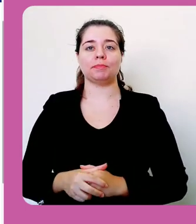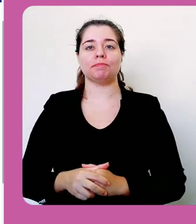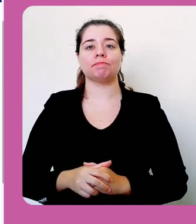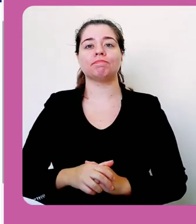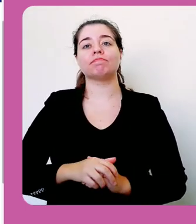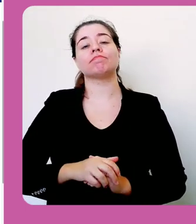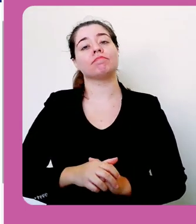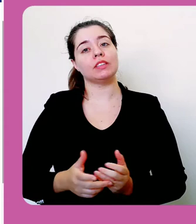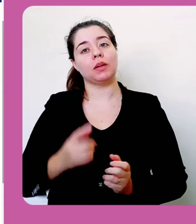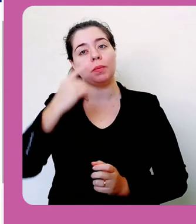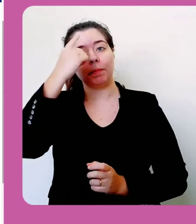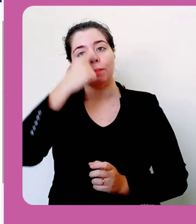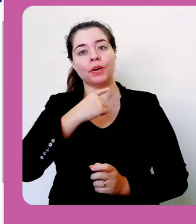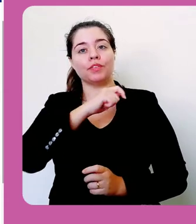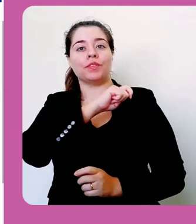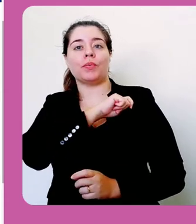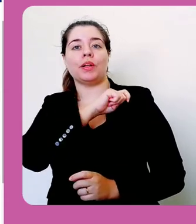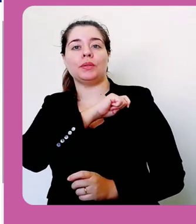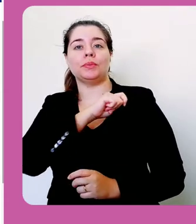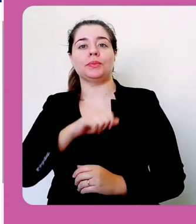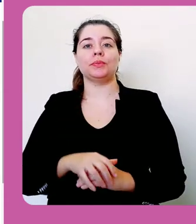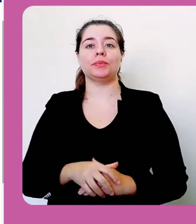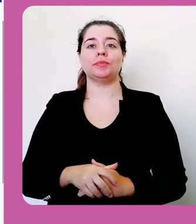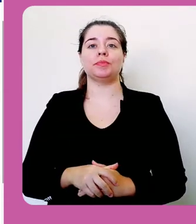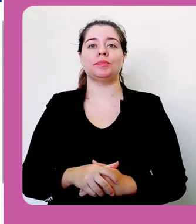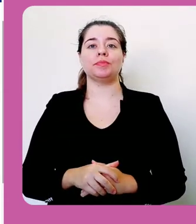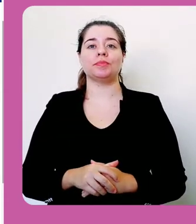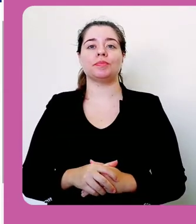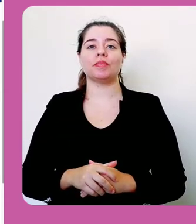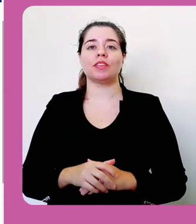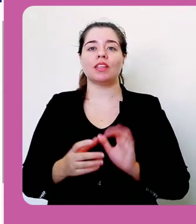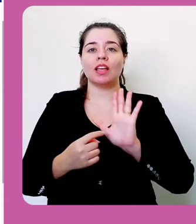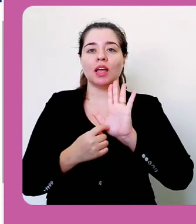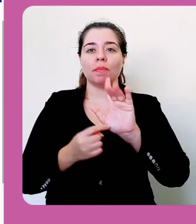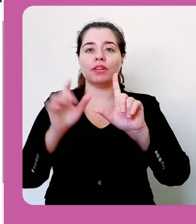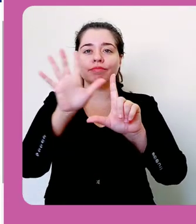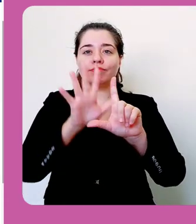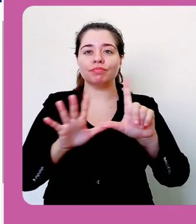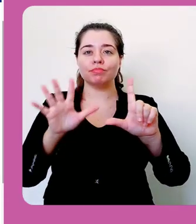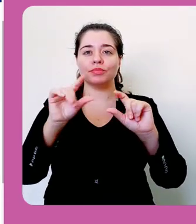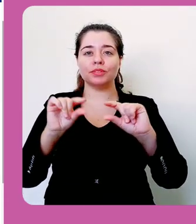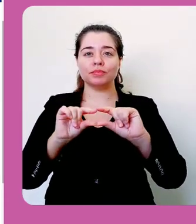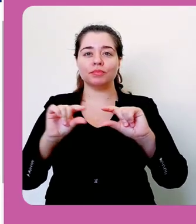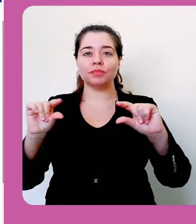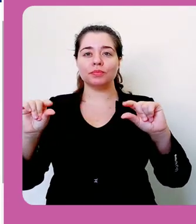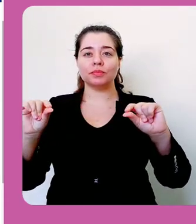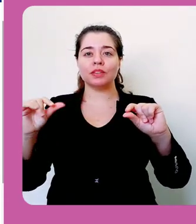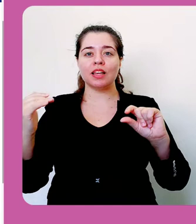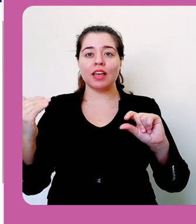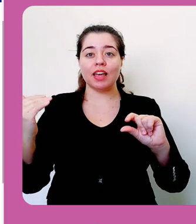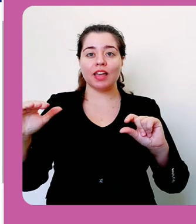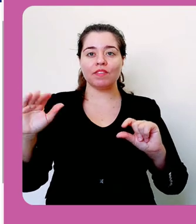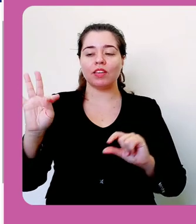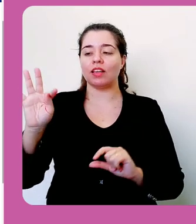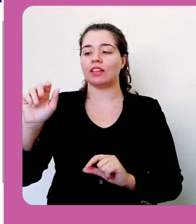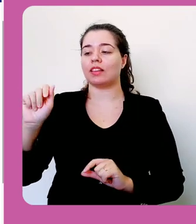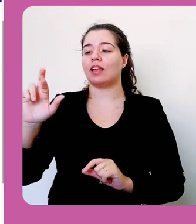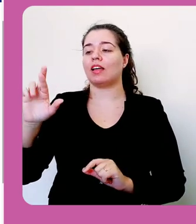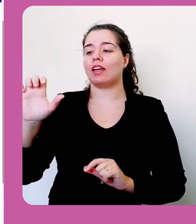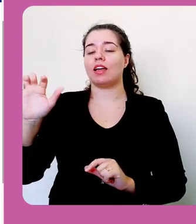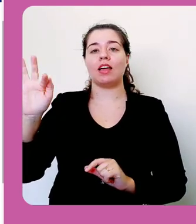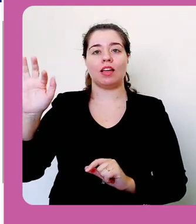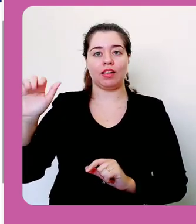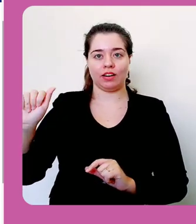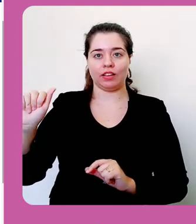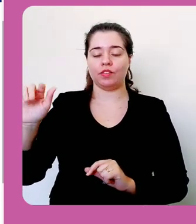o enviar tarefa em definitivo. Ok? Então quando eu configuro lá que o aluno deve enviar, exigir que o aluno clique no